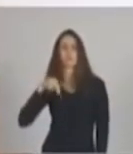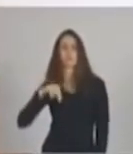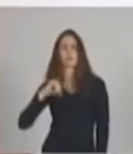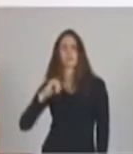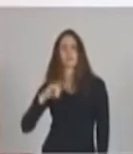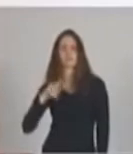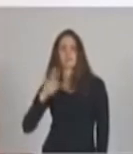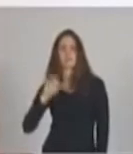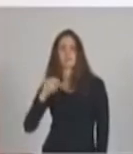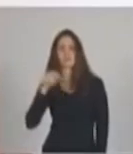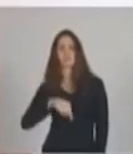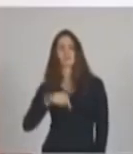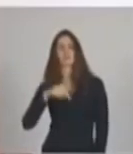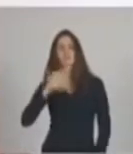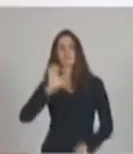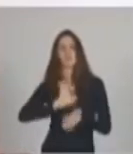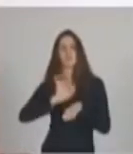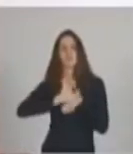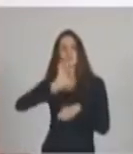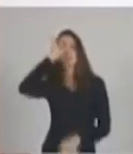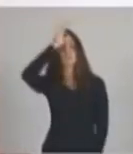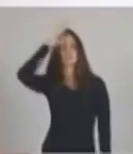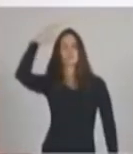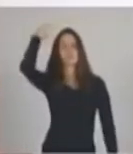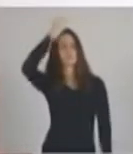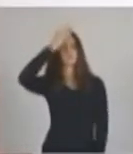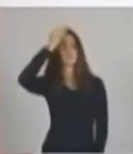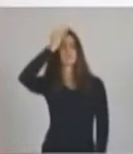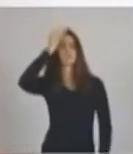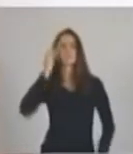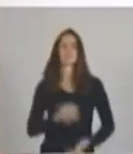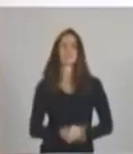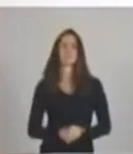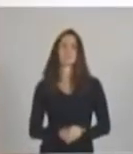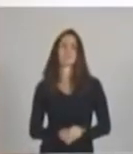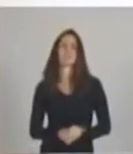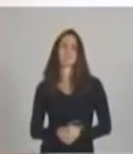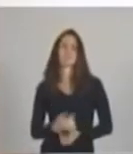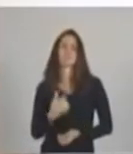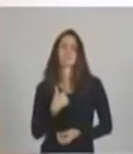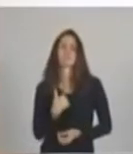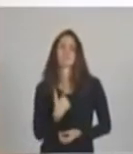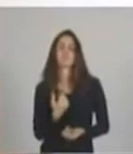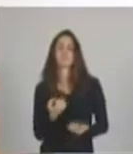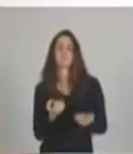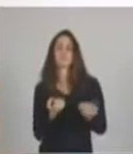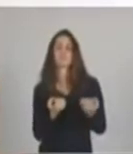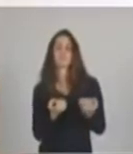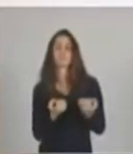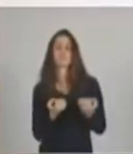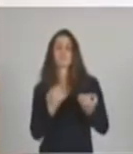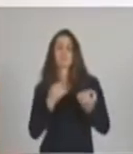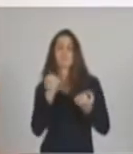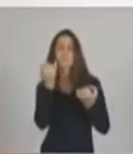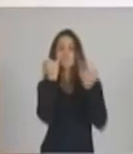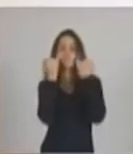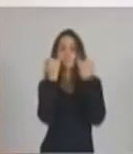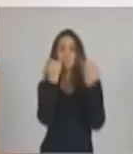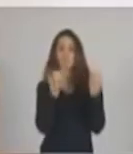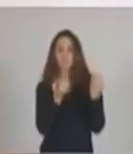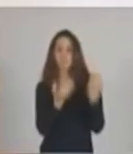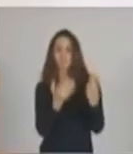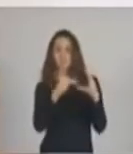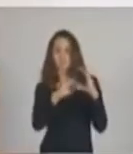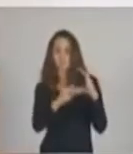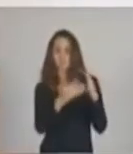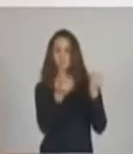aqui no nosso estado. Eu passarei os dados daqui a alguns segundos